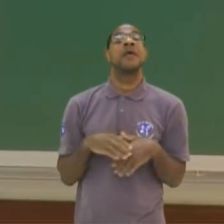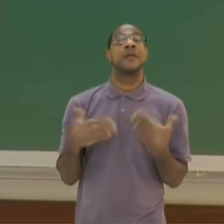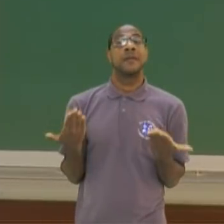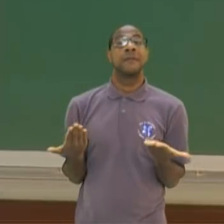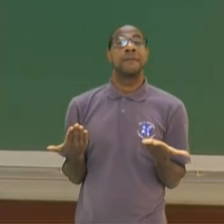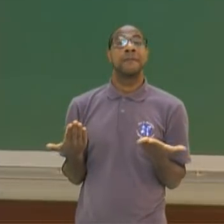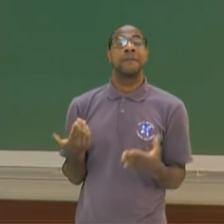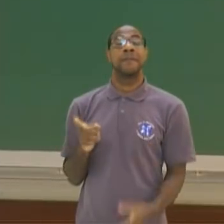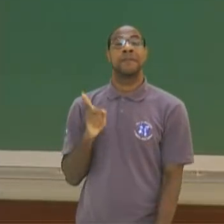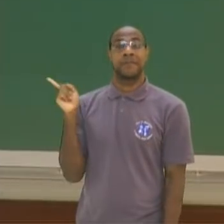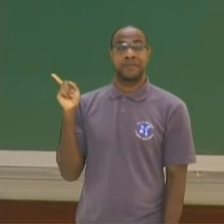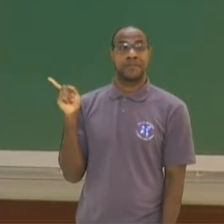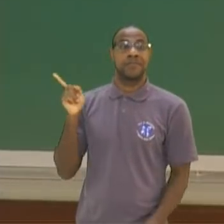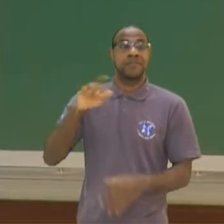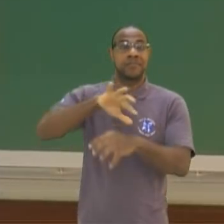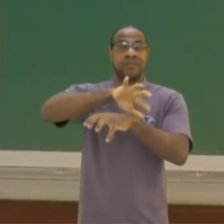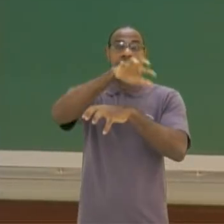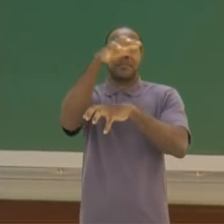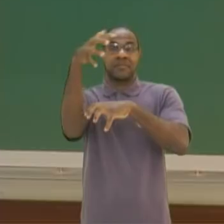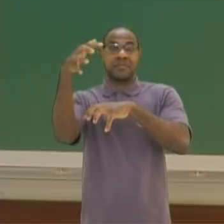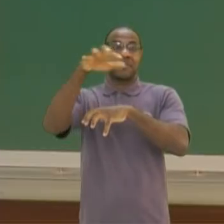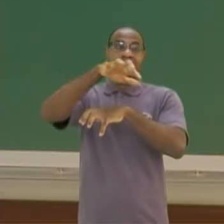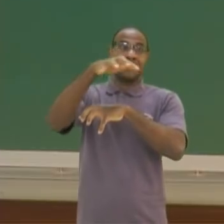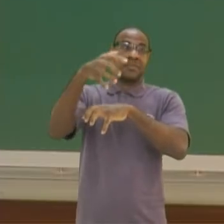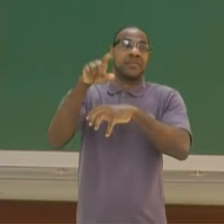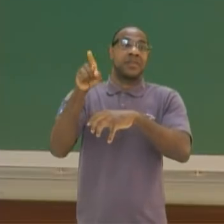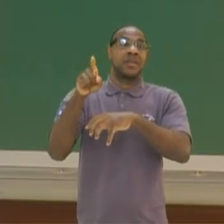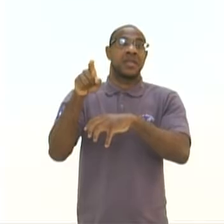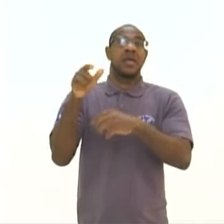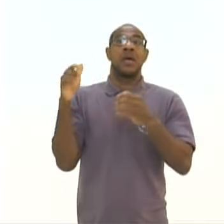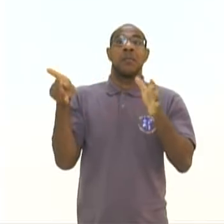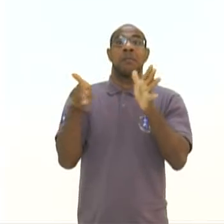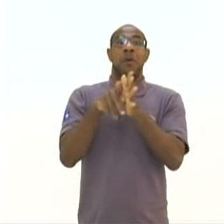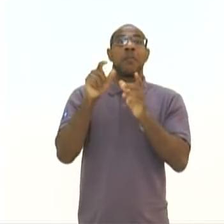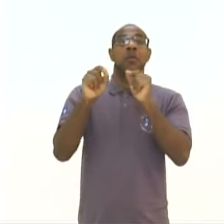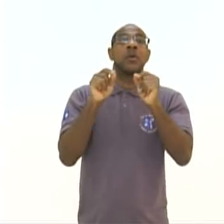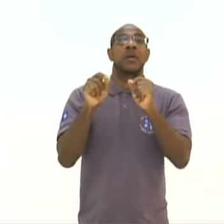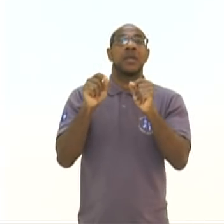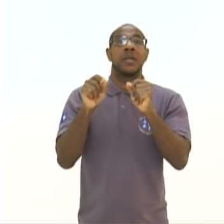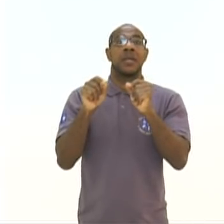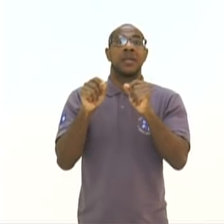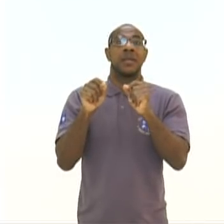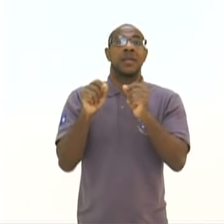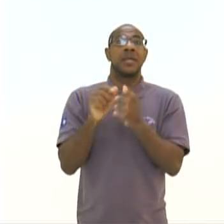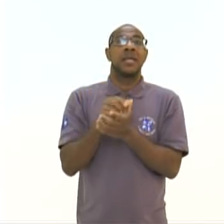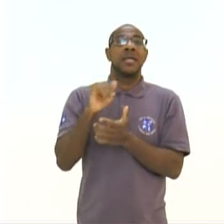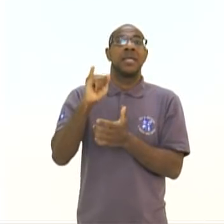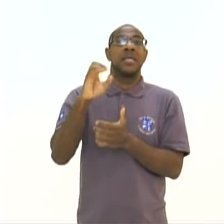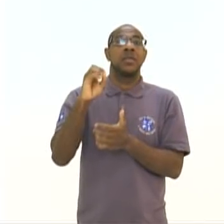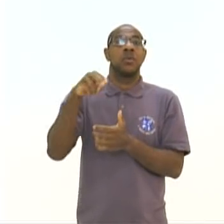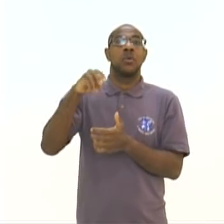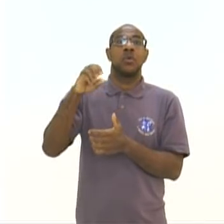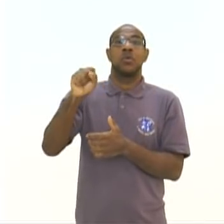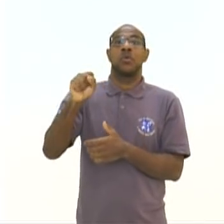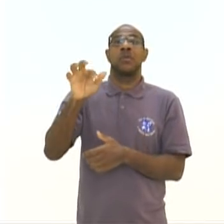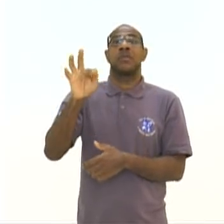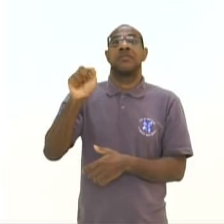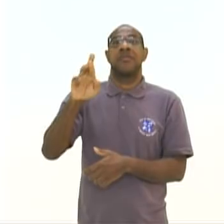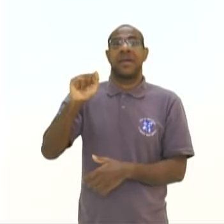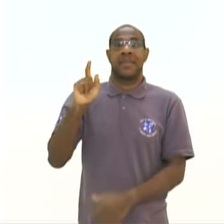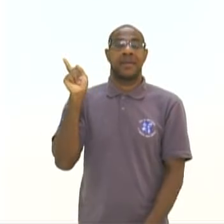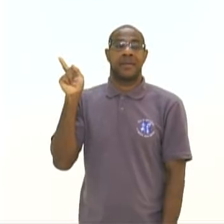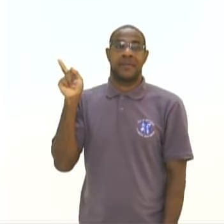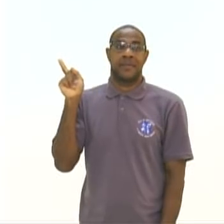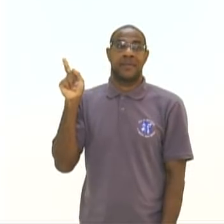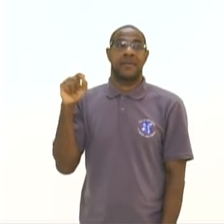Bom, na termosfera é uma região específica dela chamada ionosfera. Então, percebam que